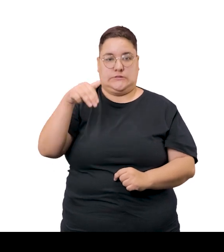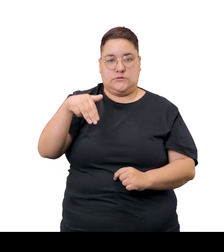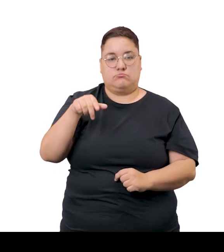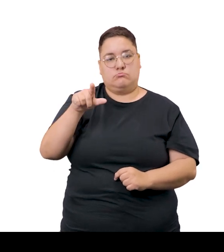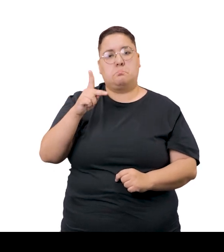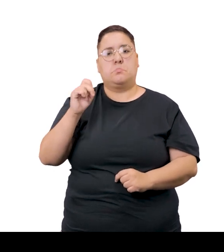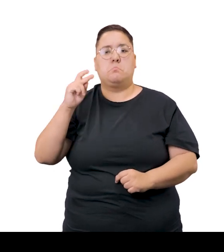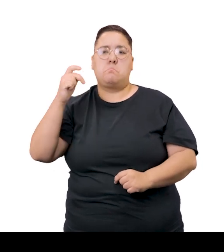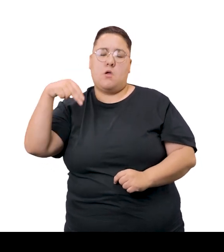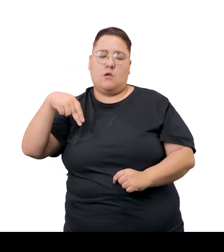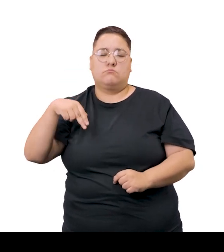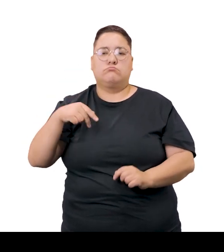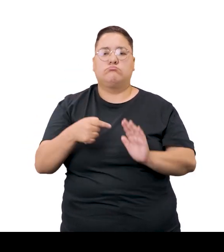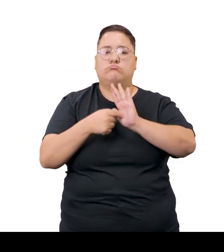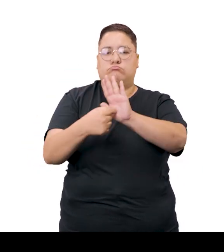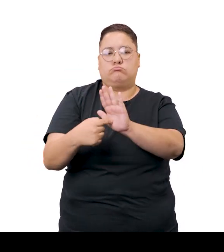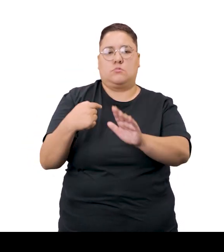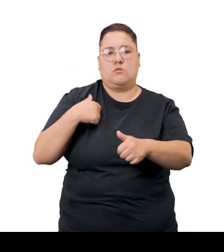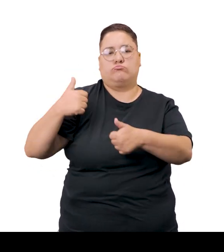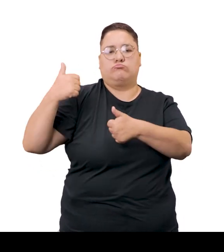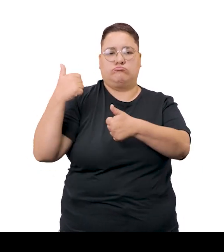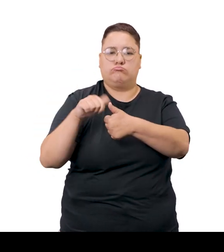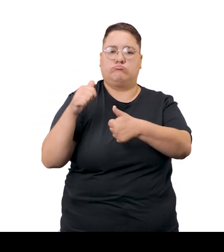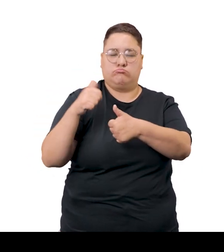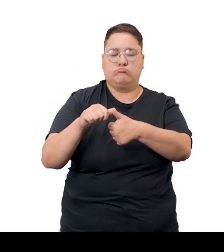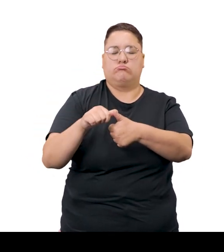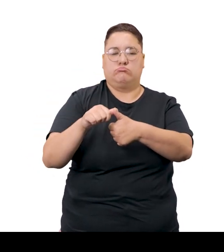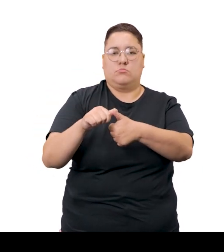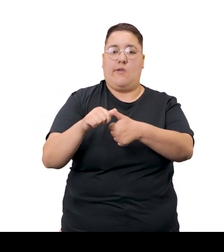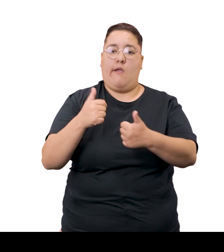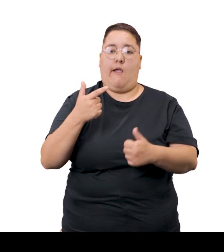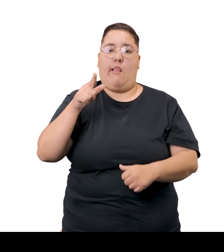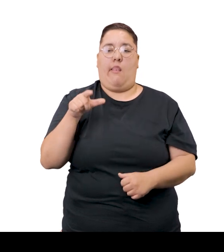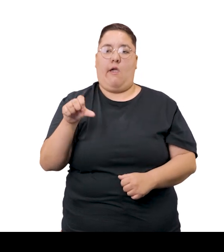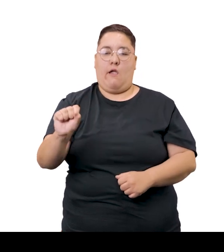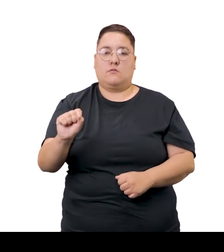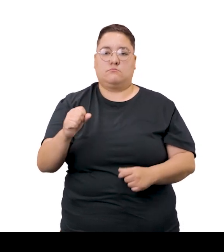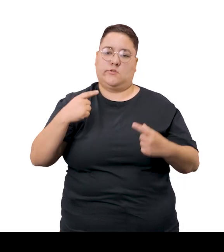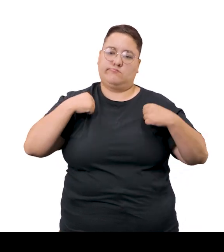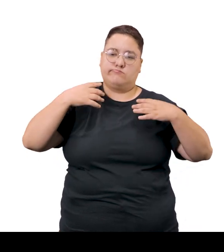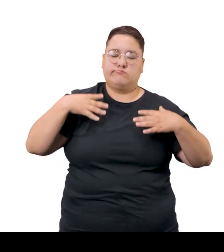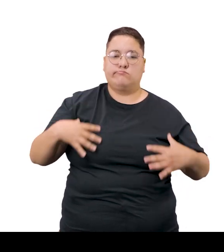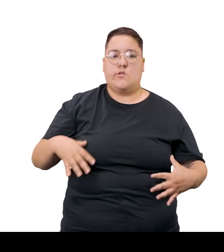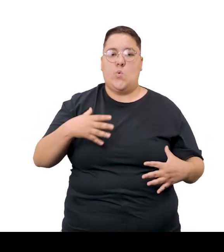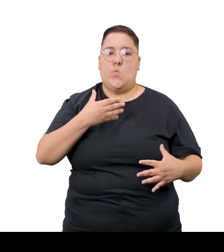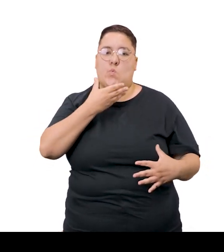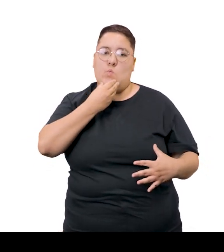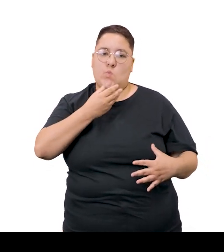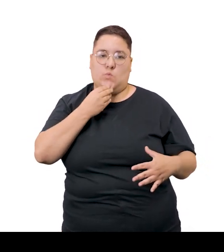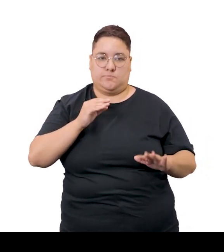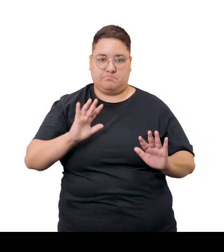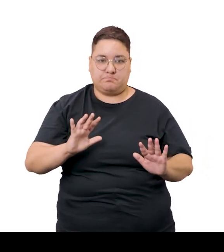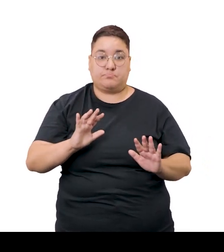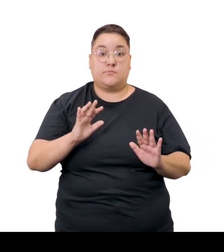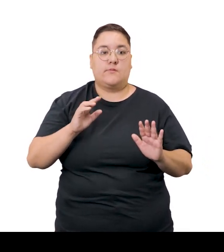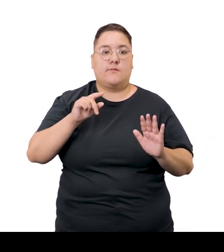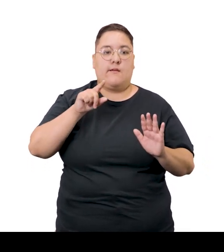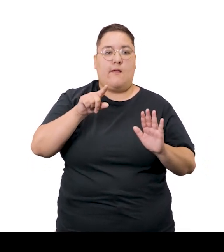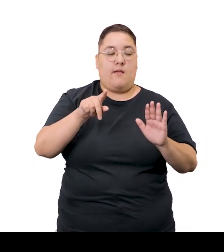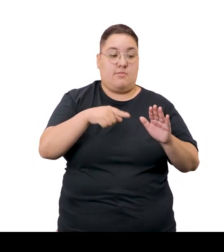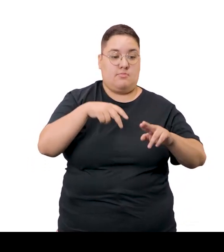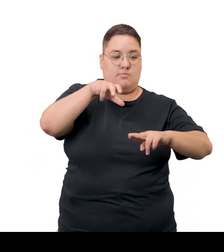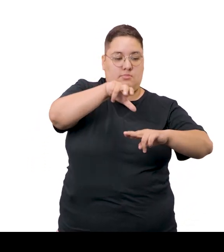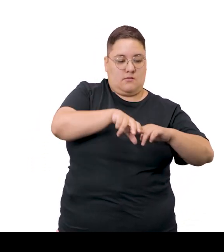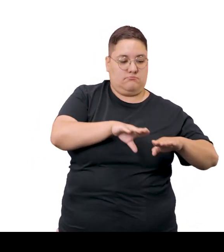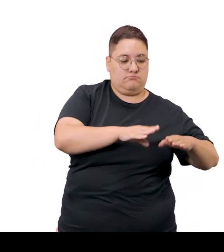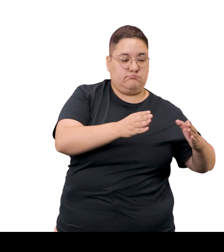apresenta-se como butch, panchona, gíria queer que identifica lésbicas desfeminilizadas, em cima da banqueta de